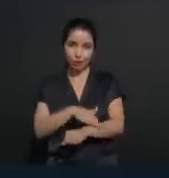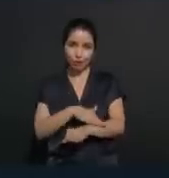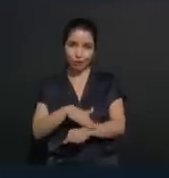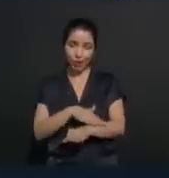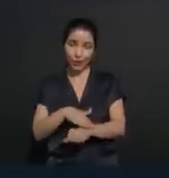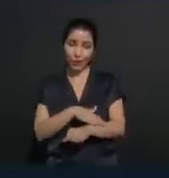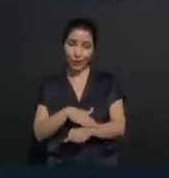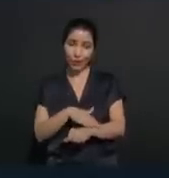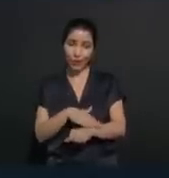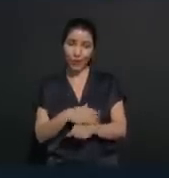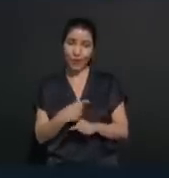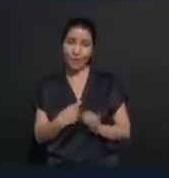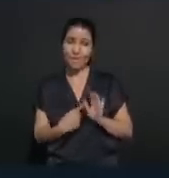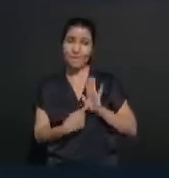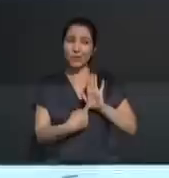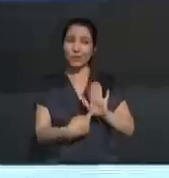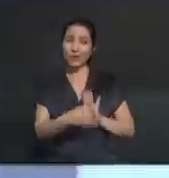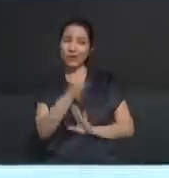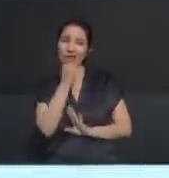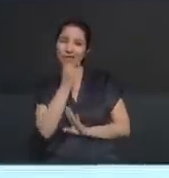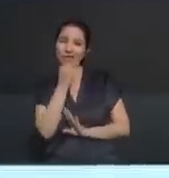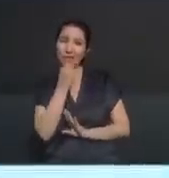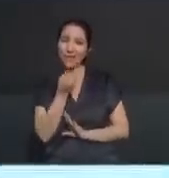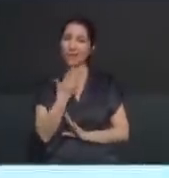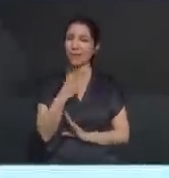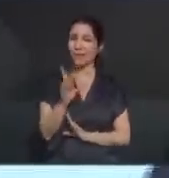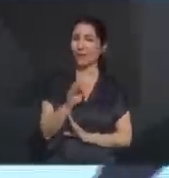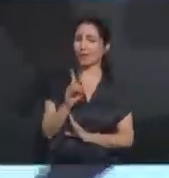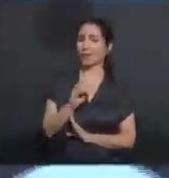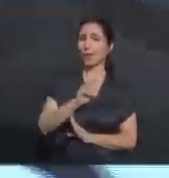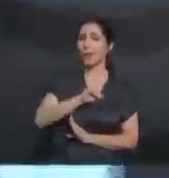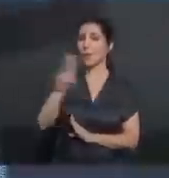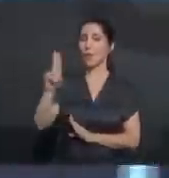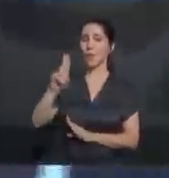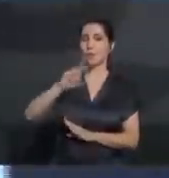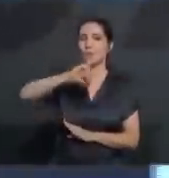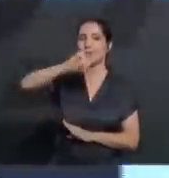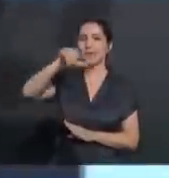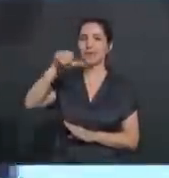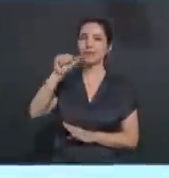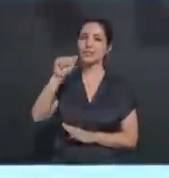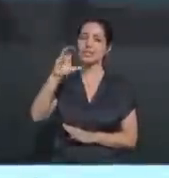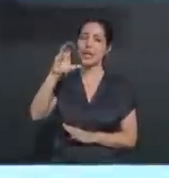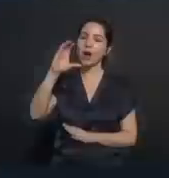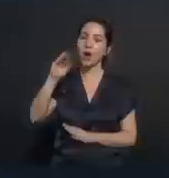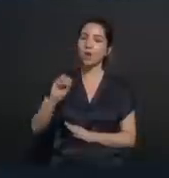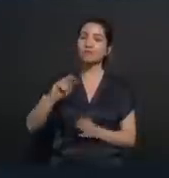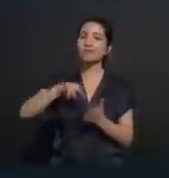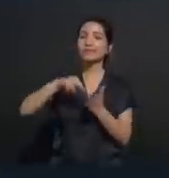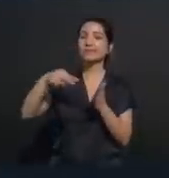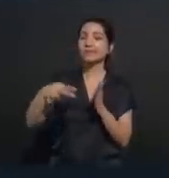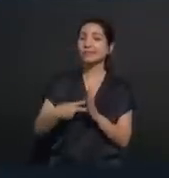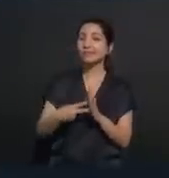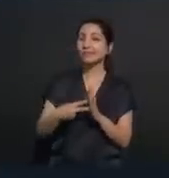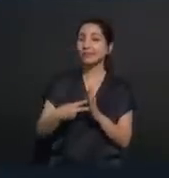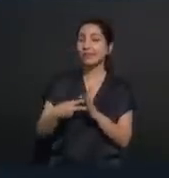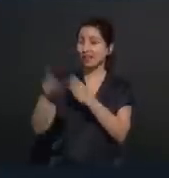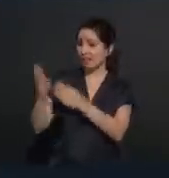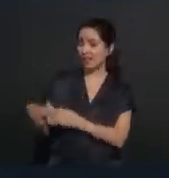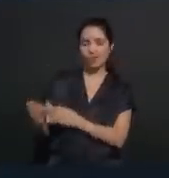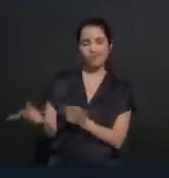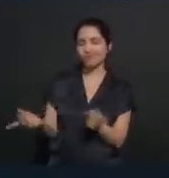exemplo muito bacana para ele. Todo mundo aqui sabe, o nome Jacó significa exatamente o contrário de fiel.